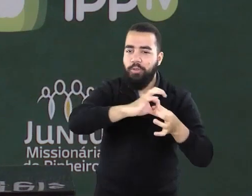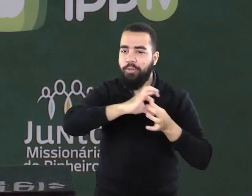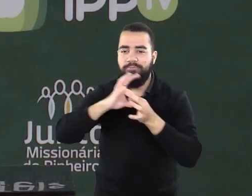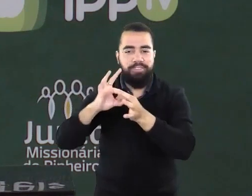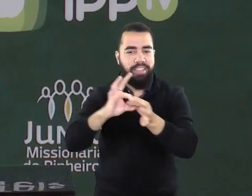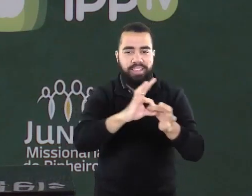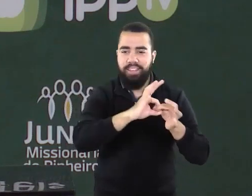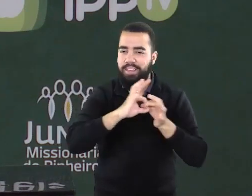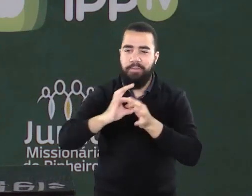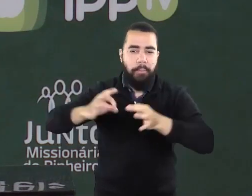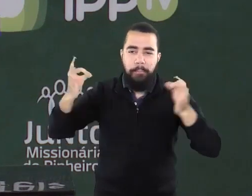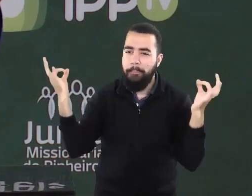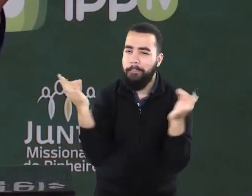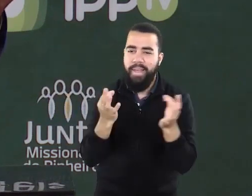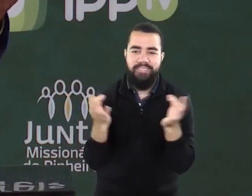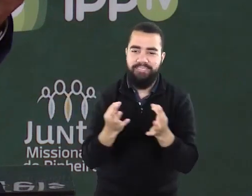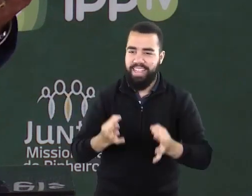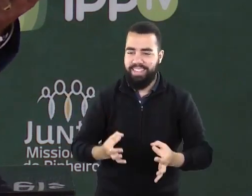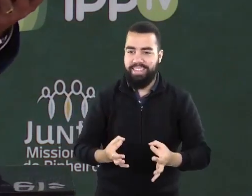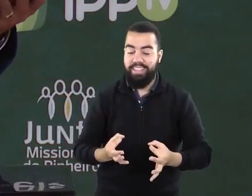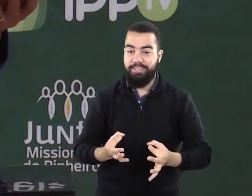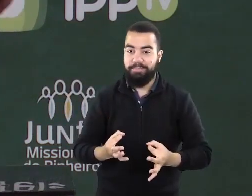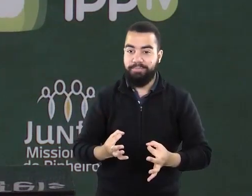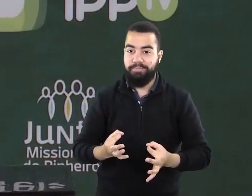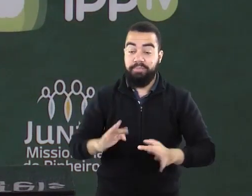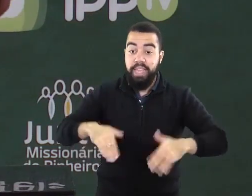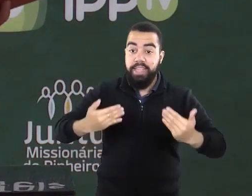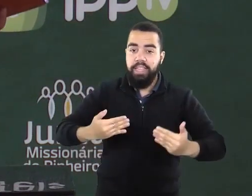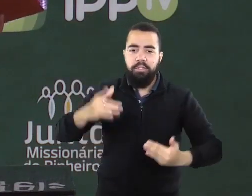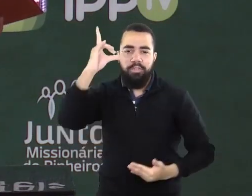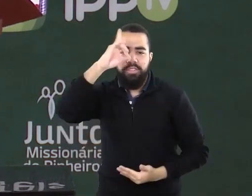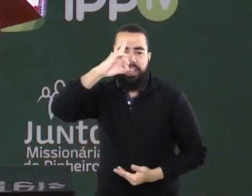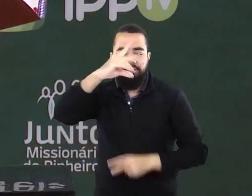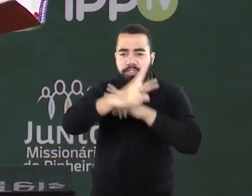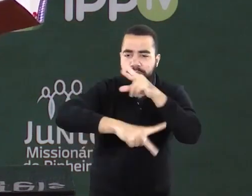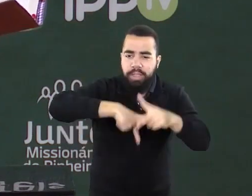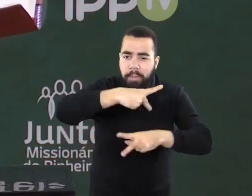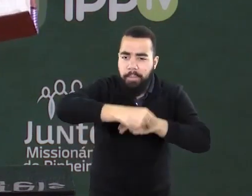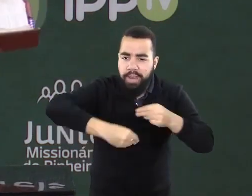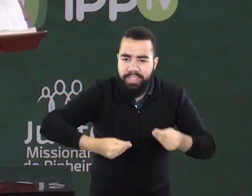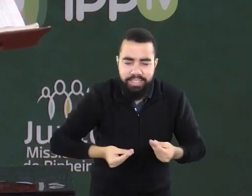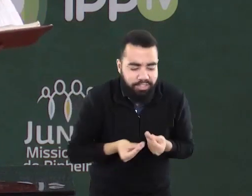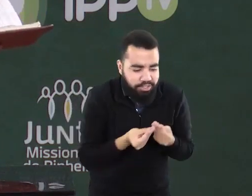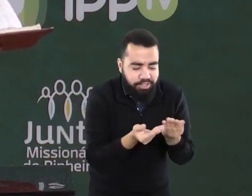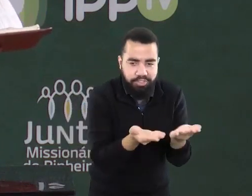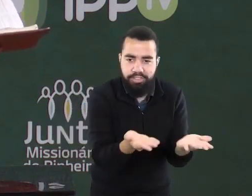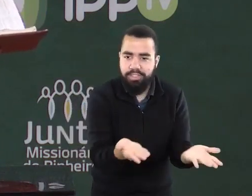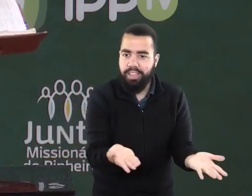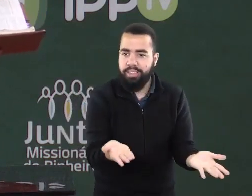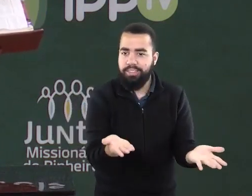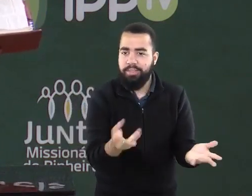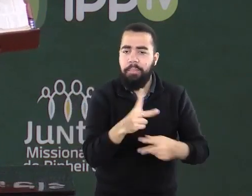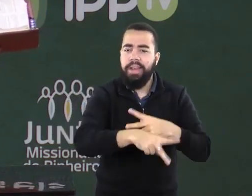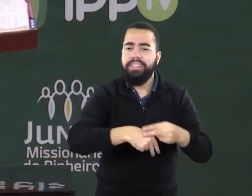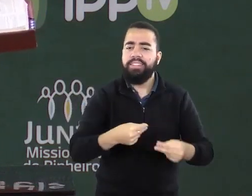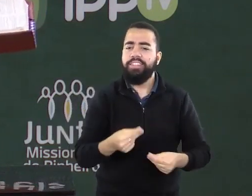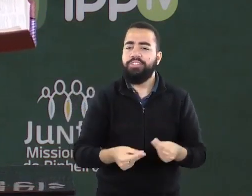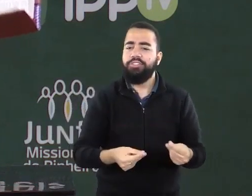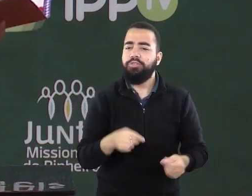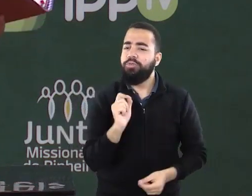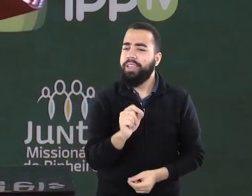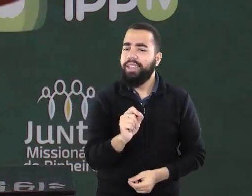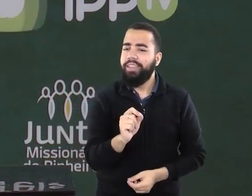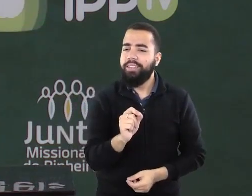Diz a Bíblia que Deus dá ao homem o privilégio, mais do que uma responsabilidade,